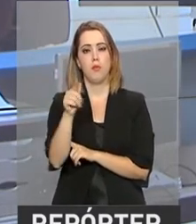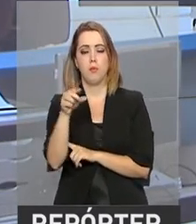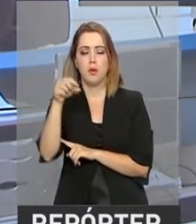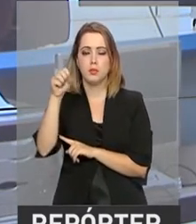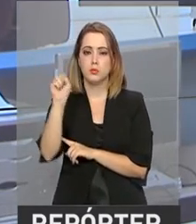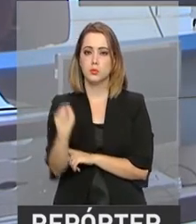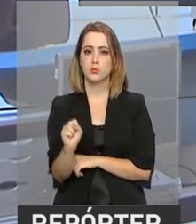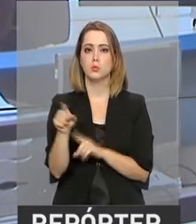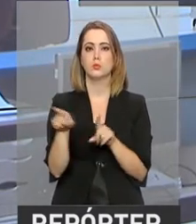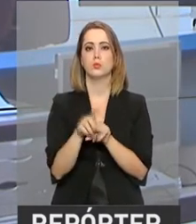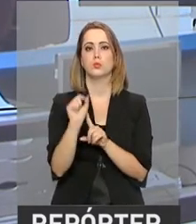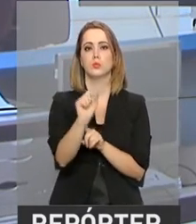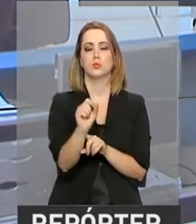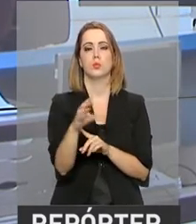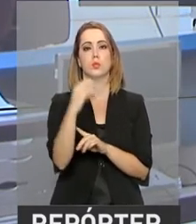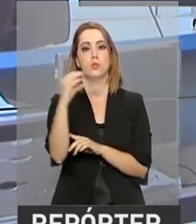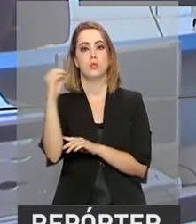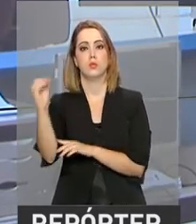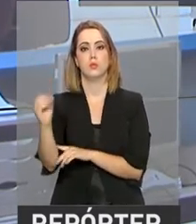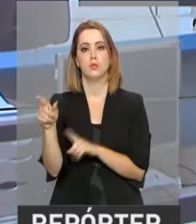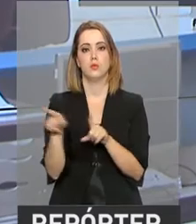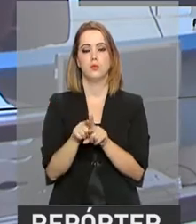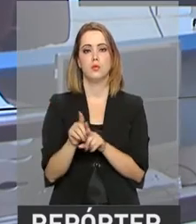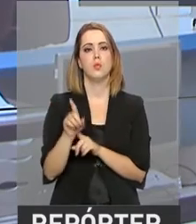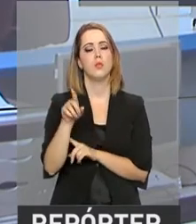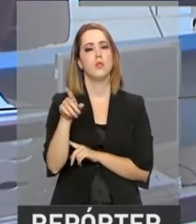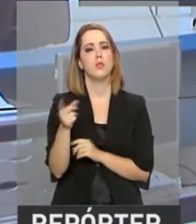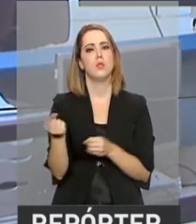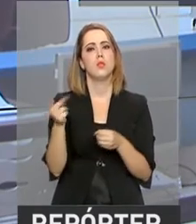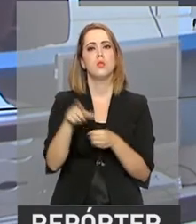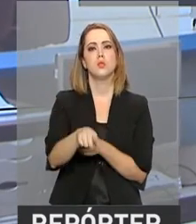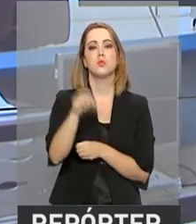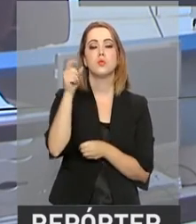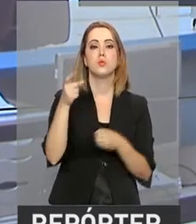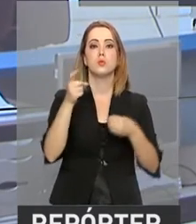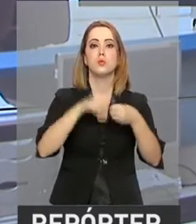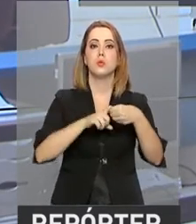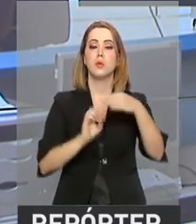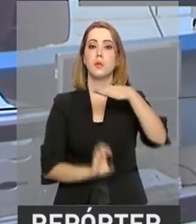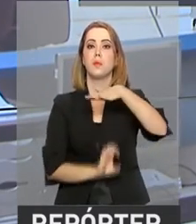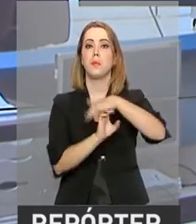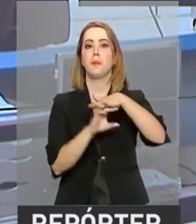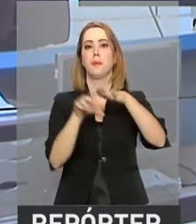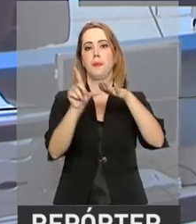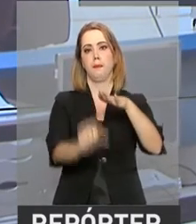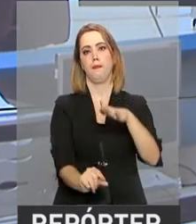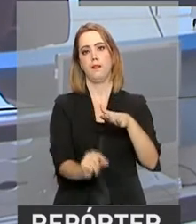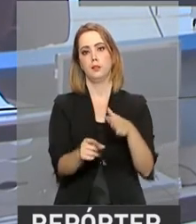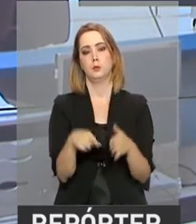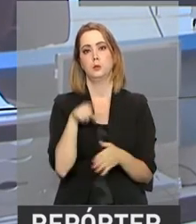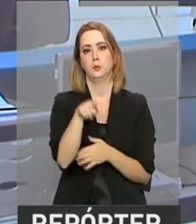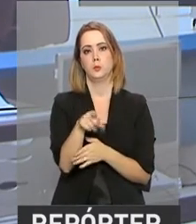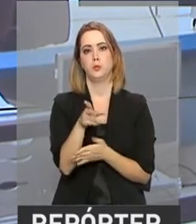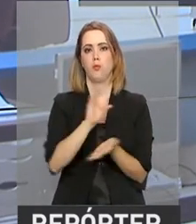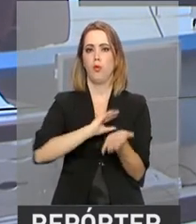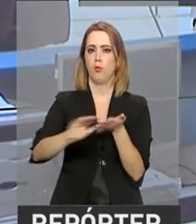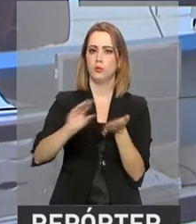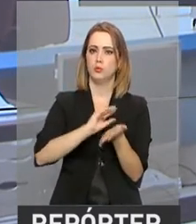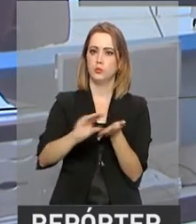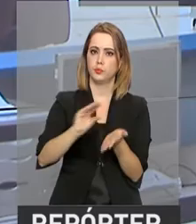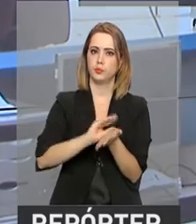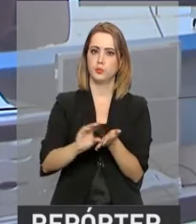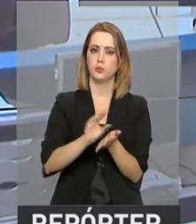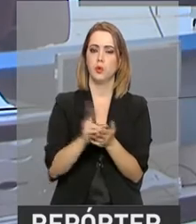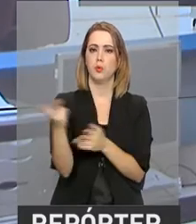de financiamento do centro-oeste voltado prioritariamente a empresas de pequeno e médio portes o volume de recursos aplicados